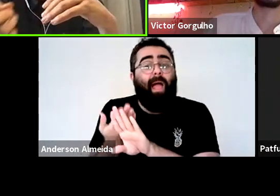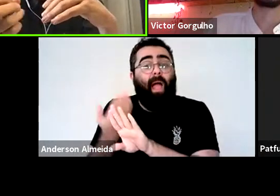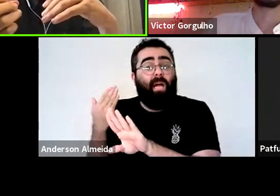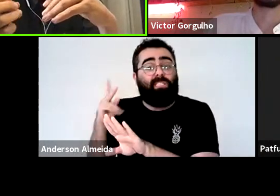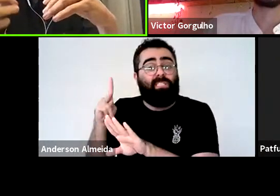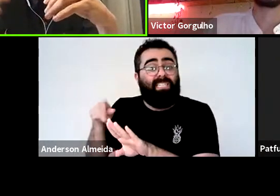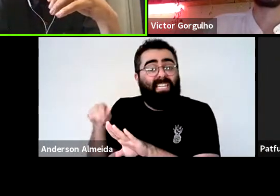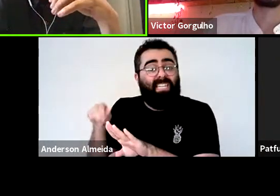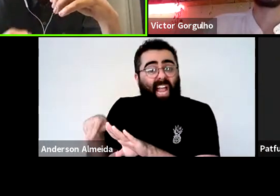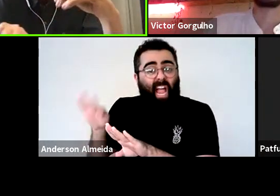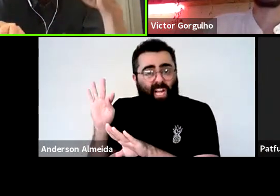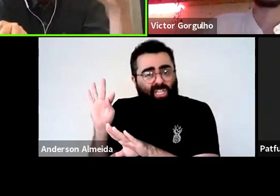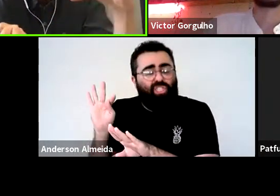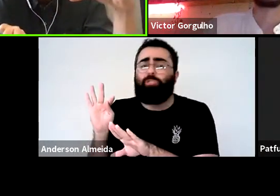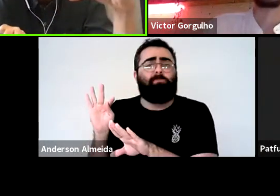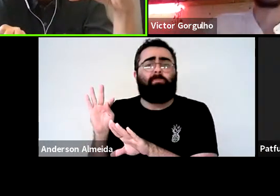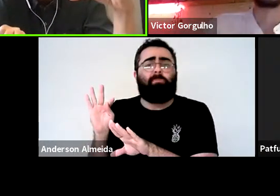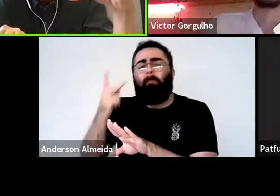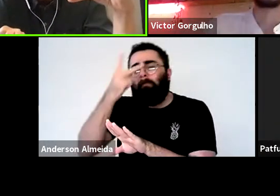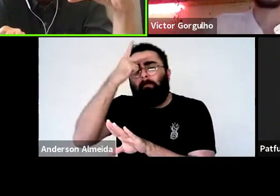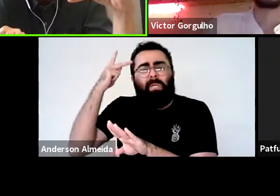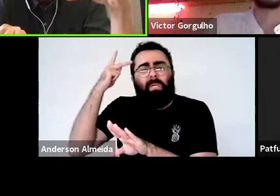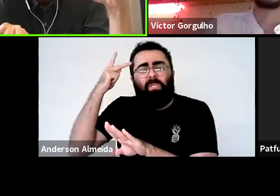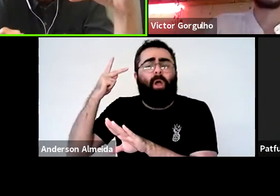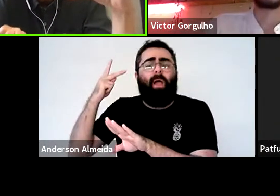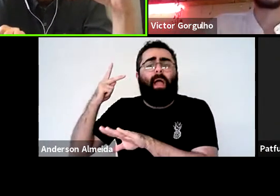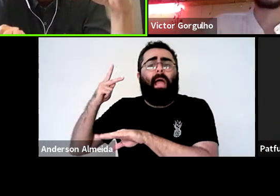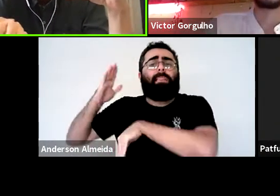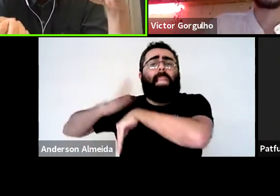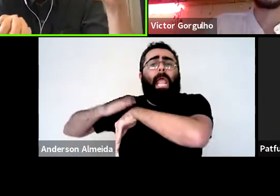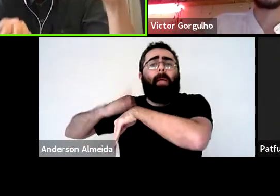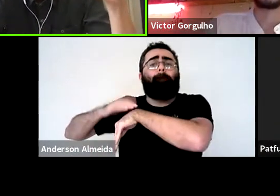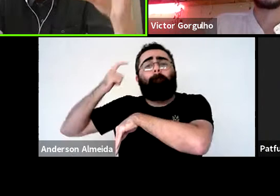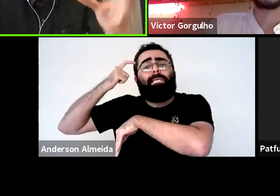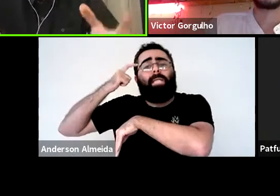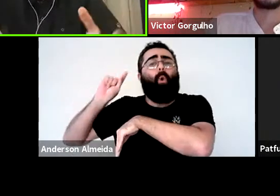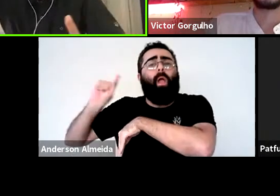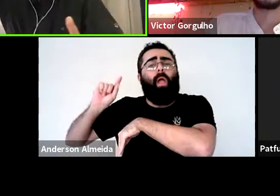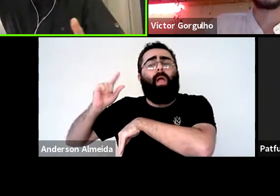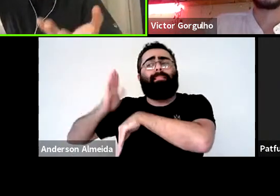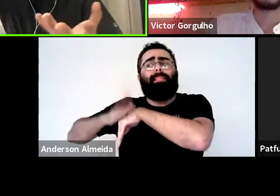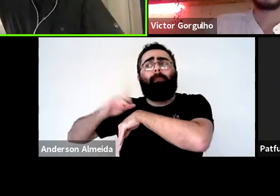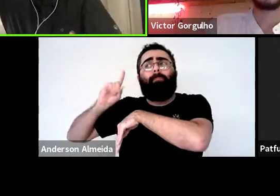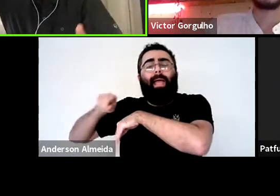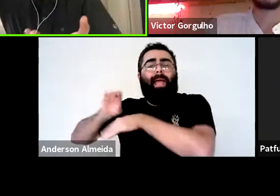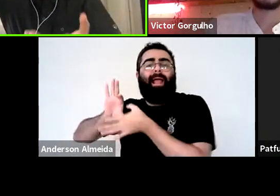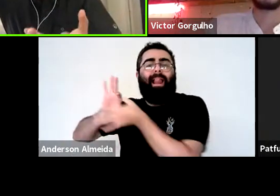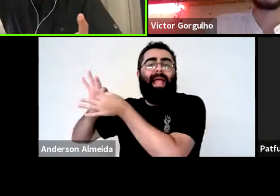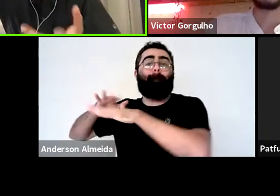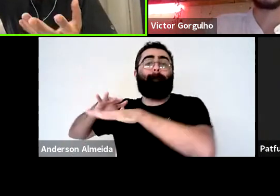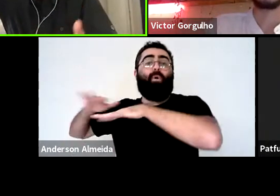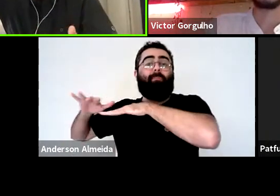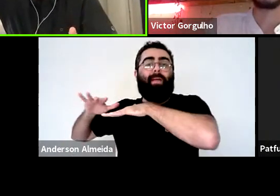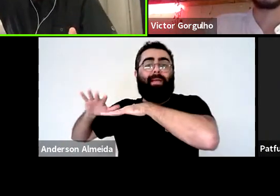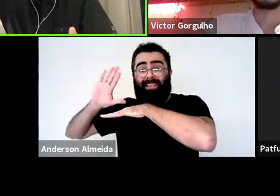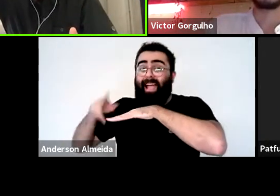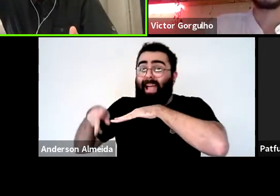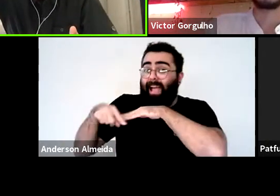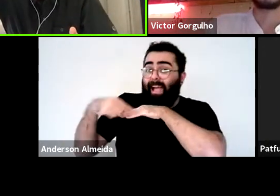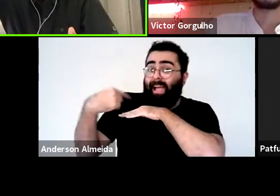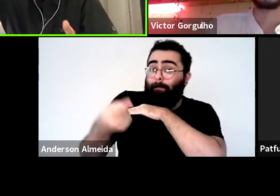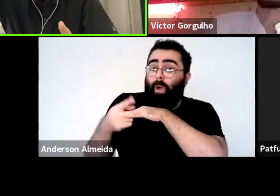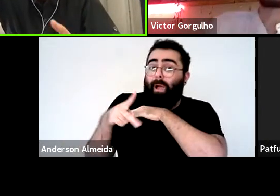o tempo era subjugado ao movimento. A partir do Kant, o tempo subjuga o movimento passa a